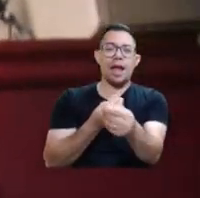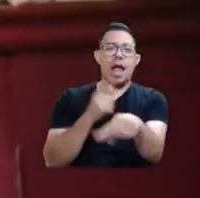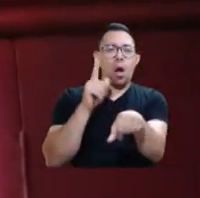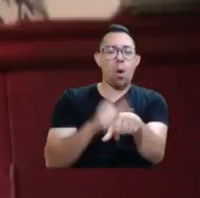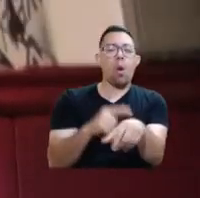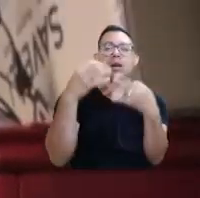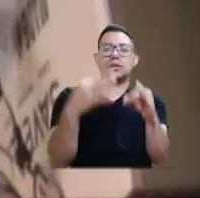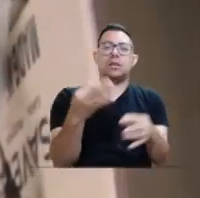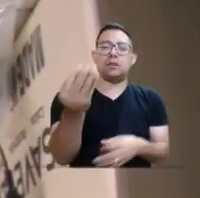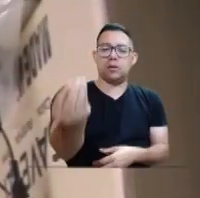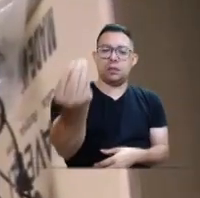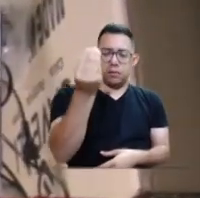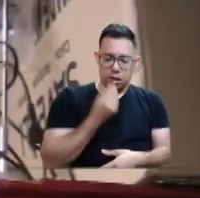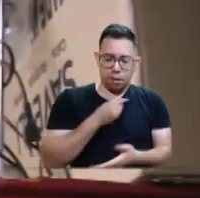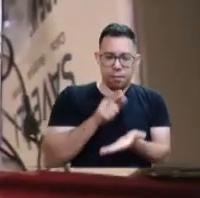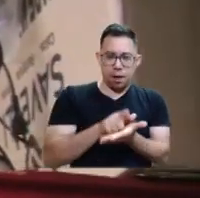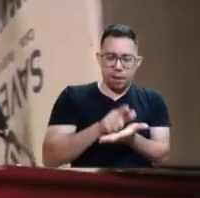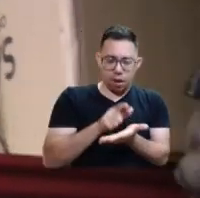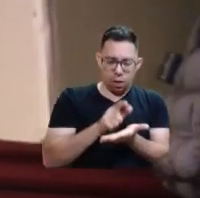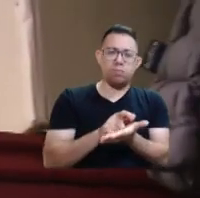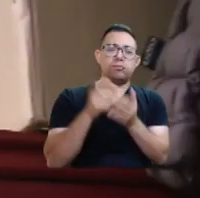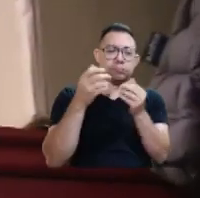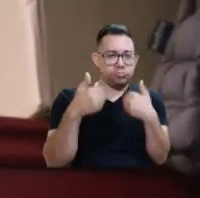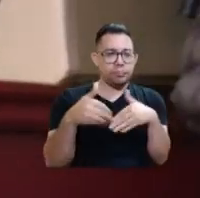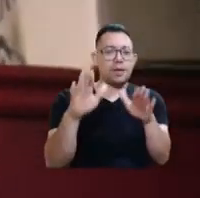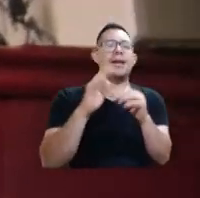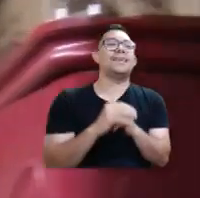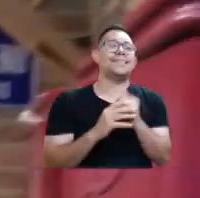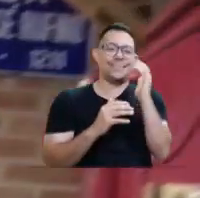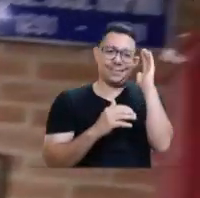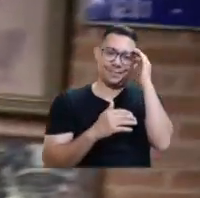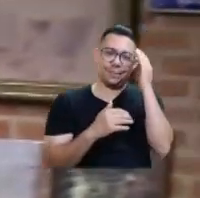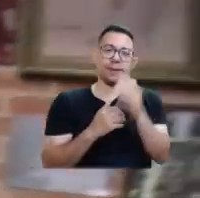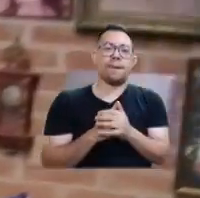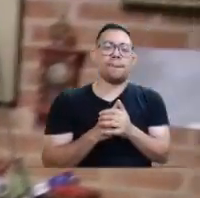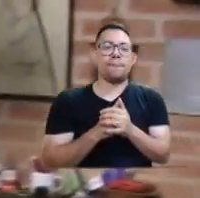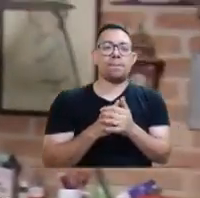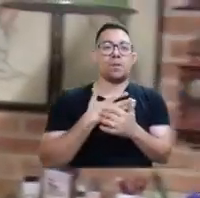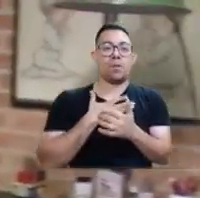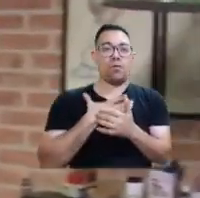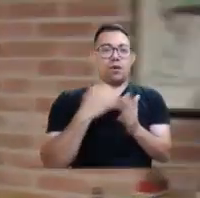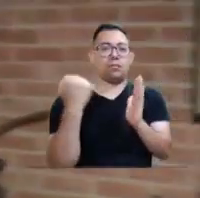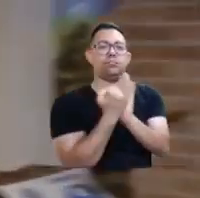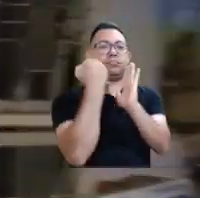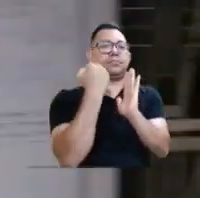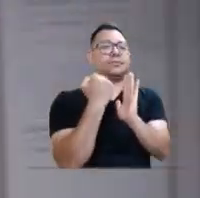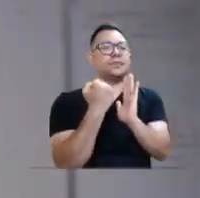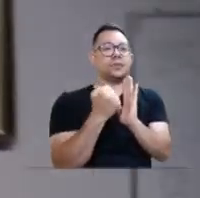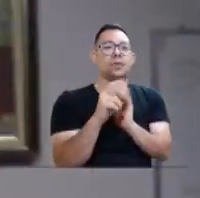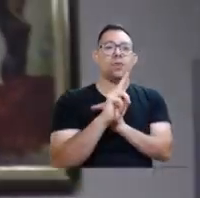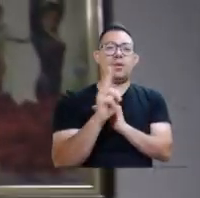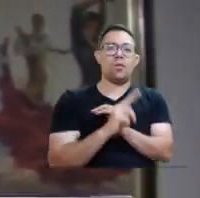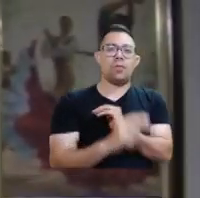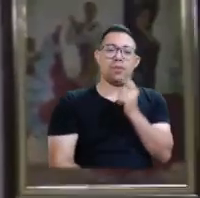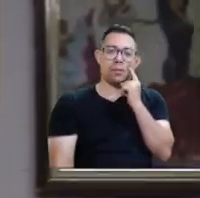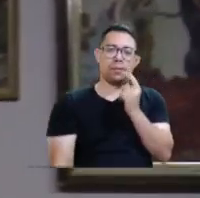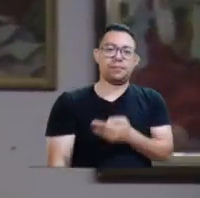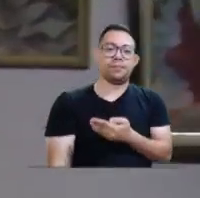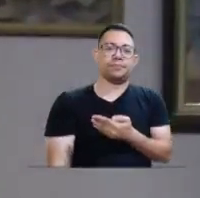dia, que hora. Quando você devolvia, me dava de volta. E o filme aqui criou o logotipo, o nome,